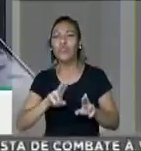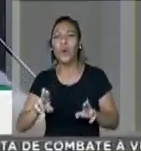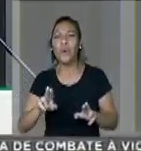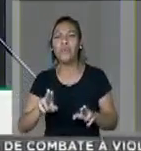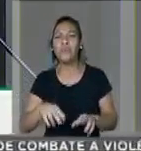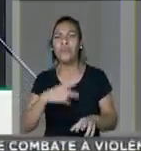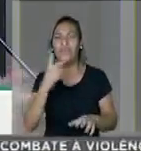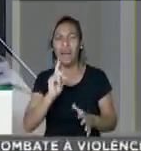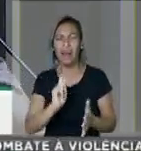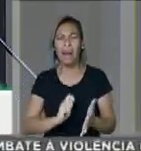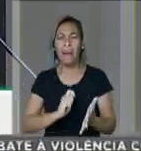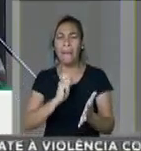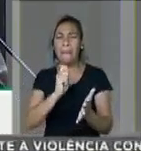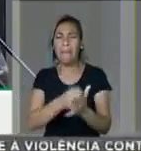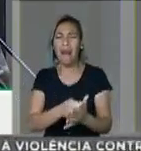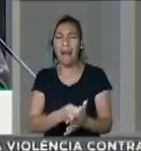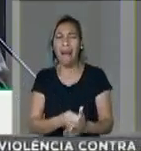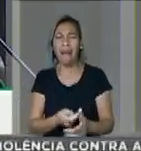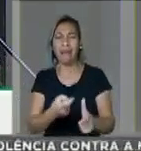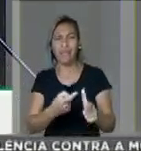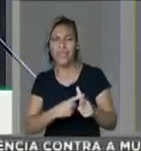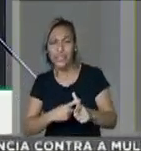chamados a pagar a conta.